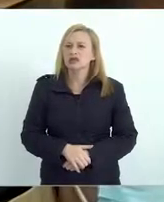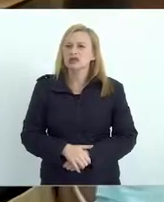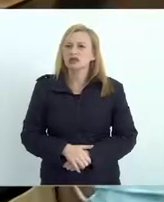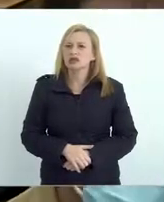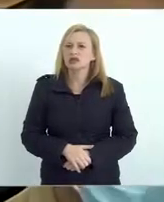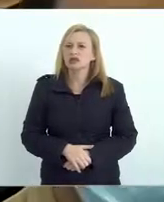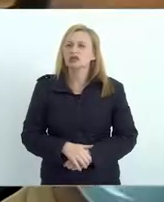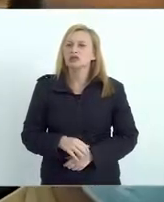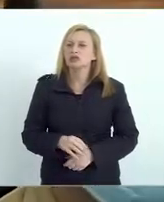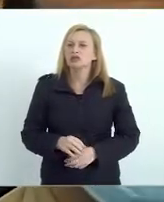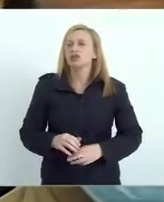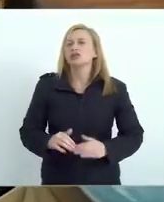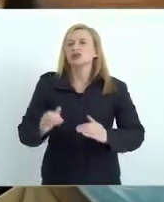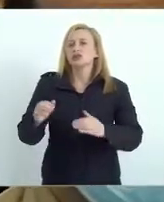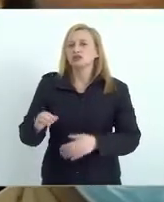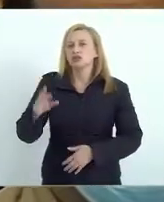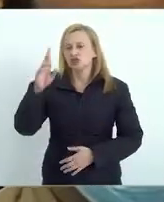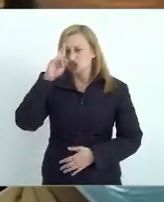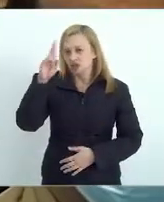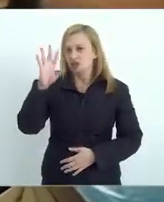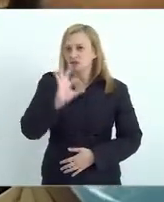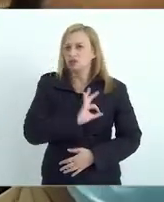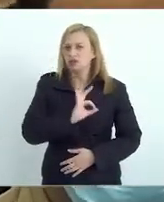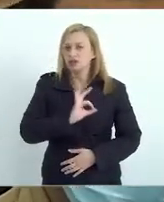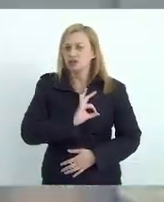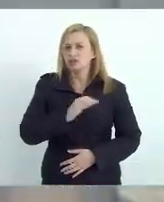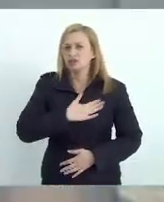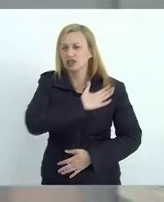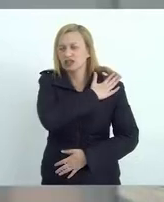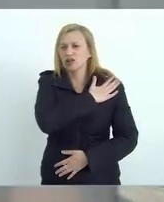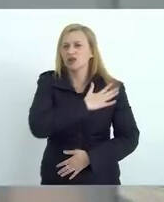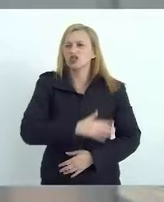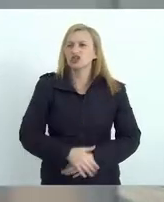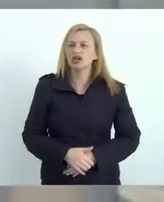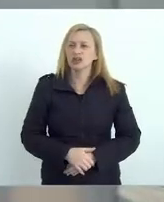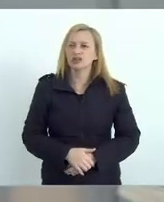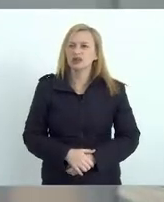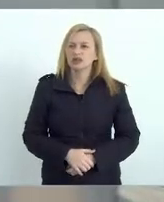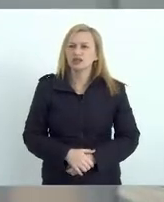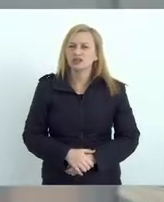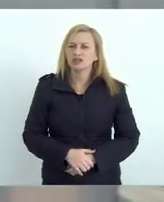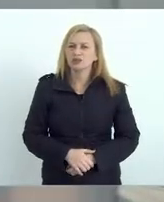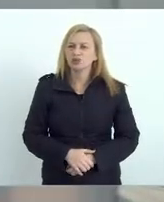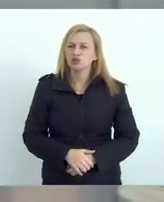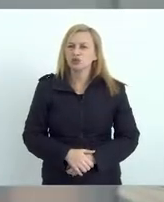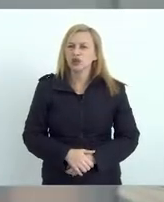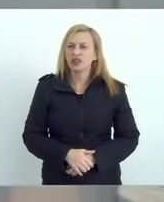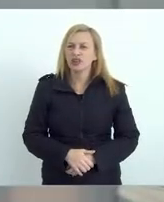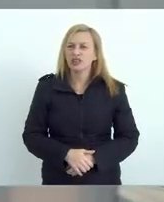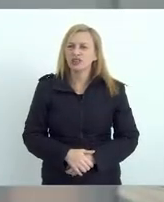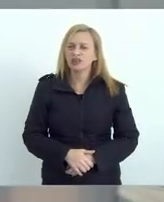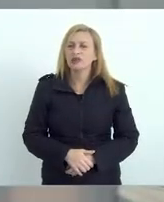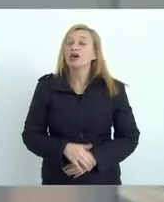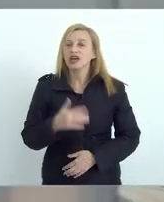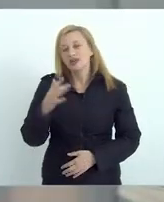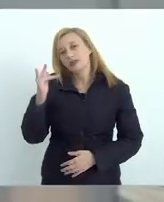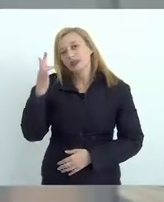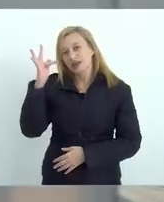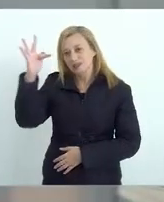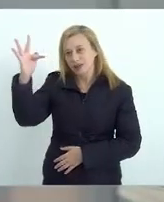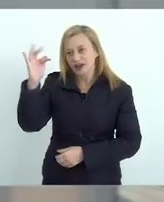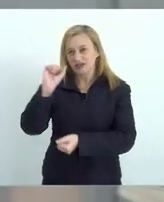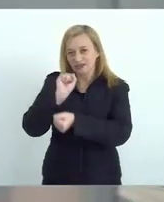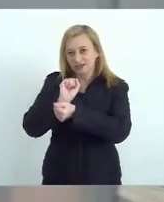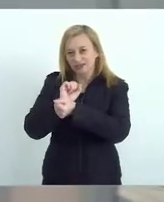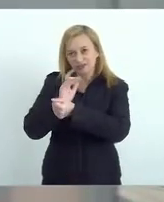um grande oficial da Polícia Militar combate viva atuante com comando no retrocesso eu espero que em breve aí